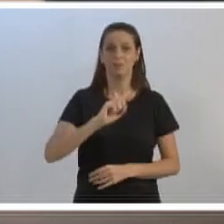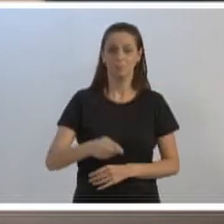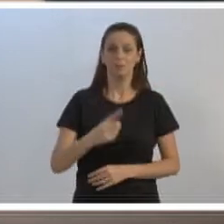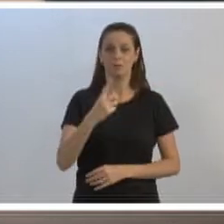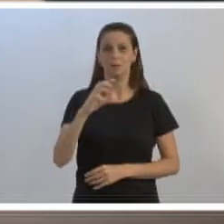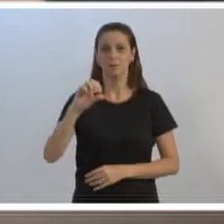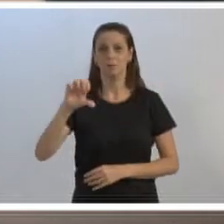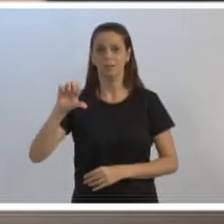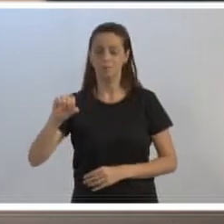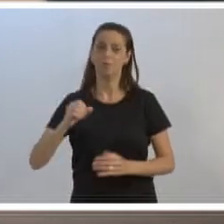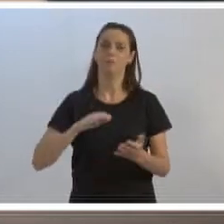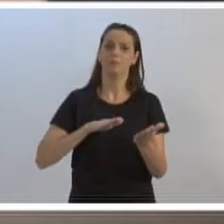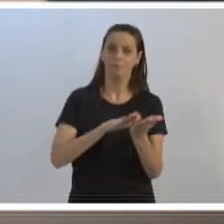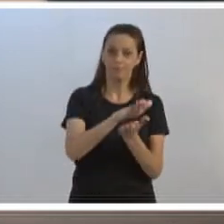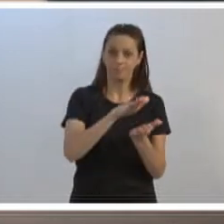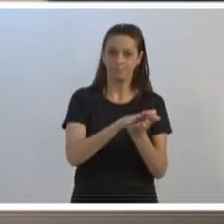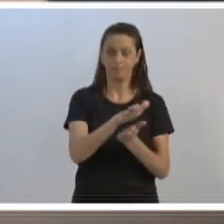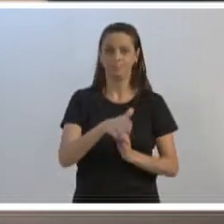publique-se.